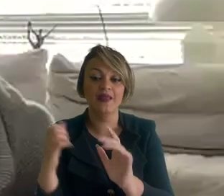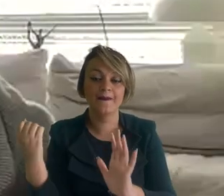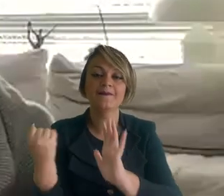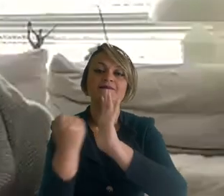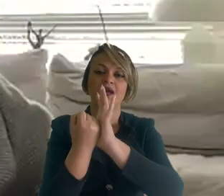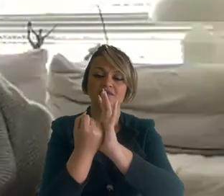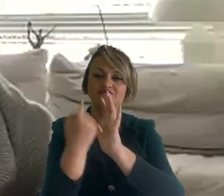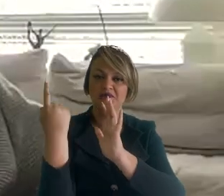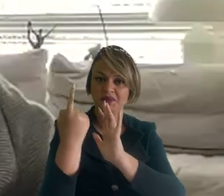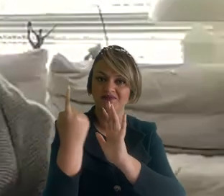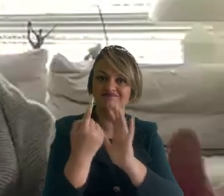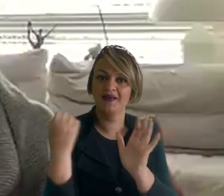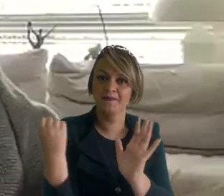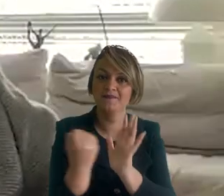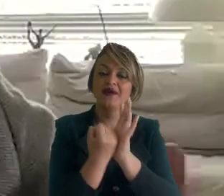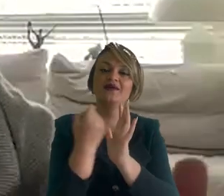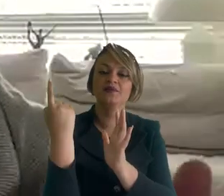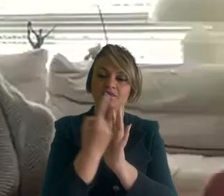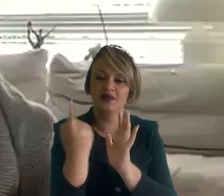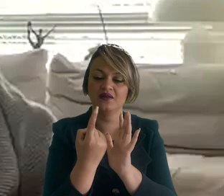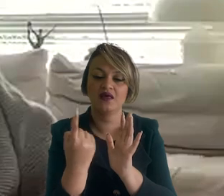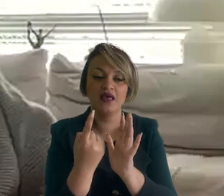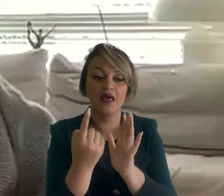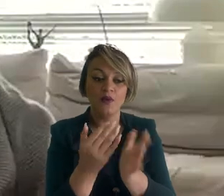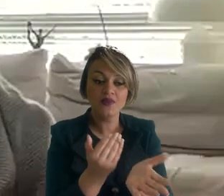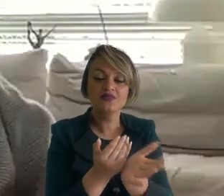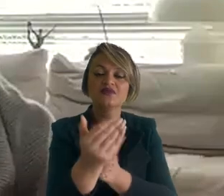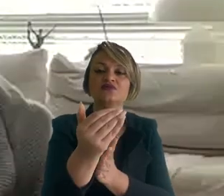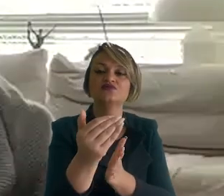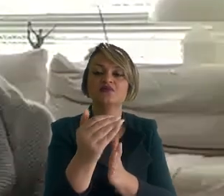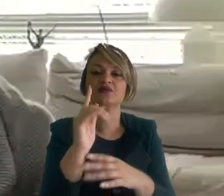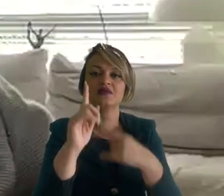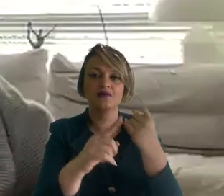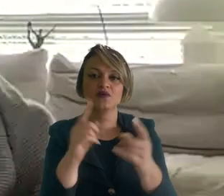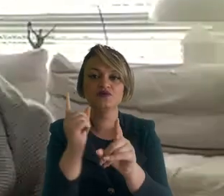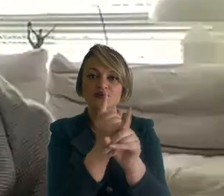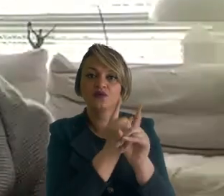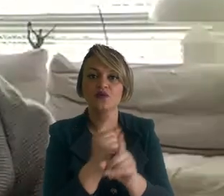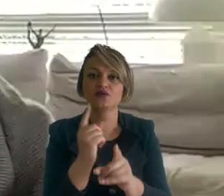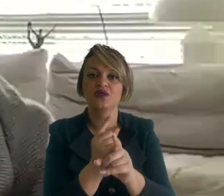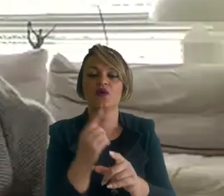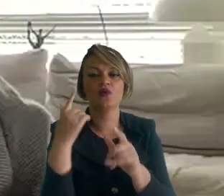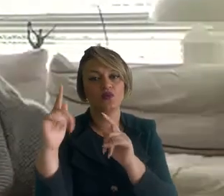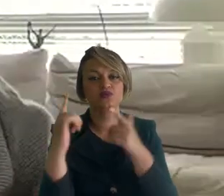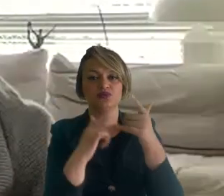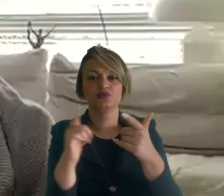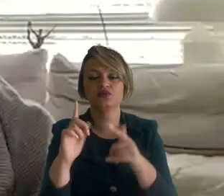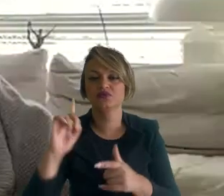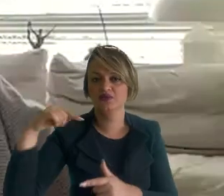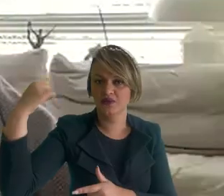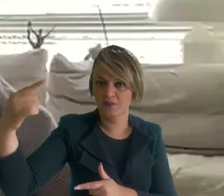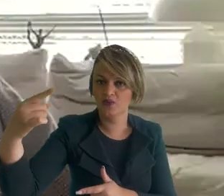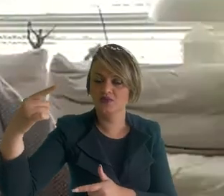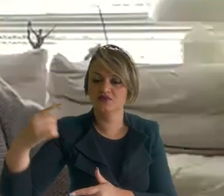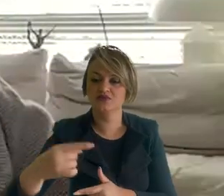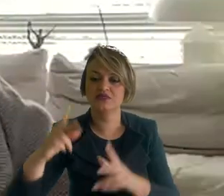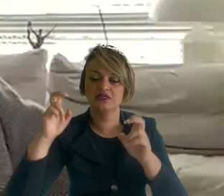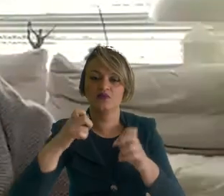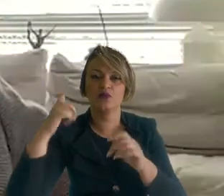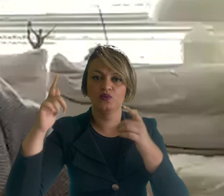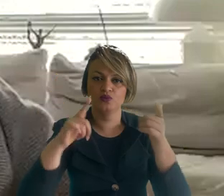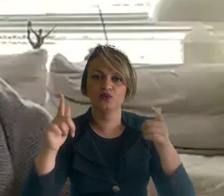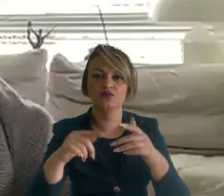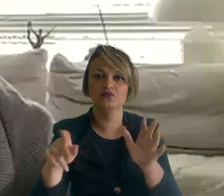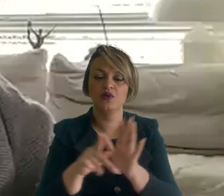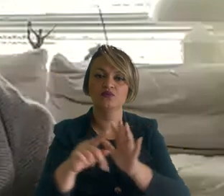Inicial é o ponto de partida para considerações que virão a posteriori em outras ocasiões